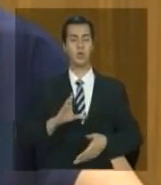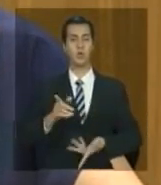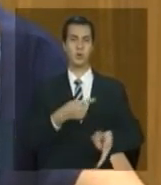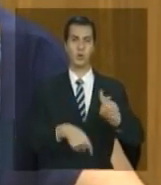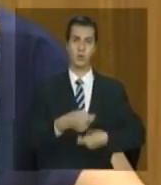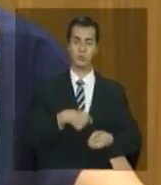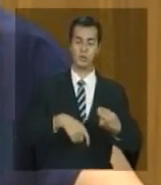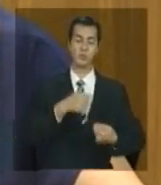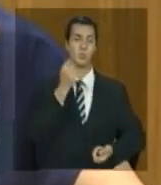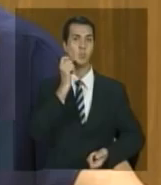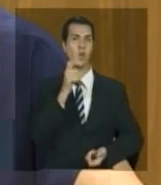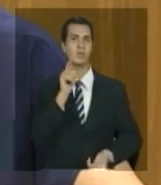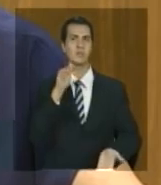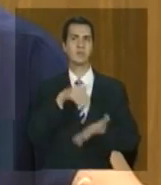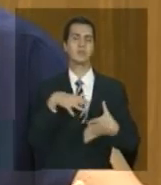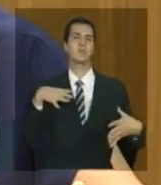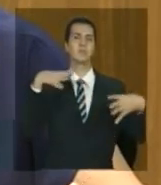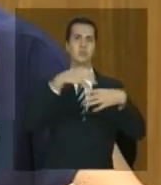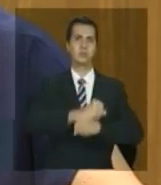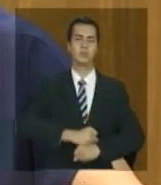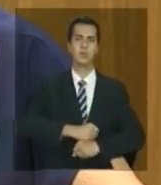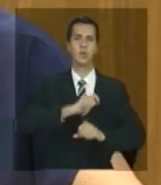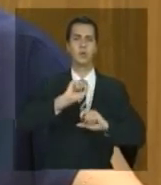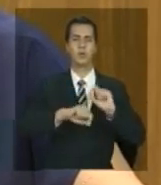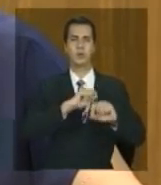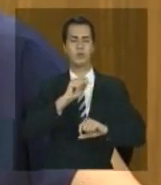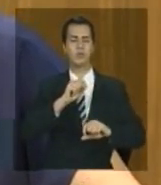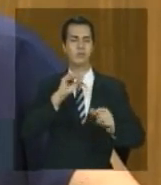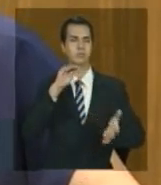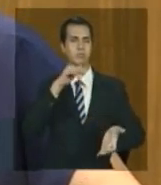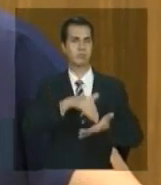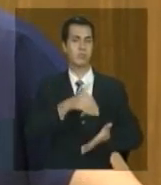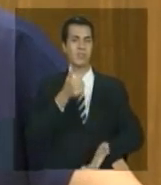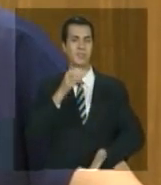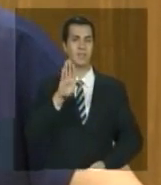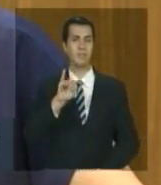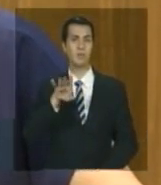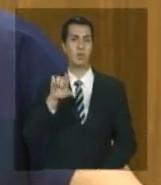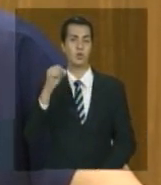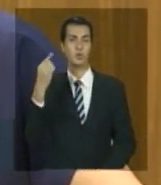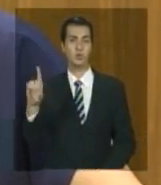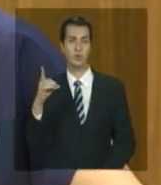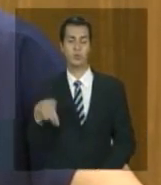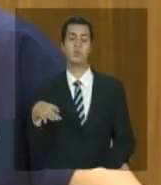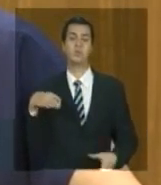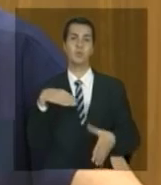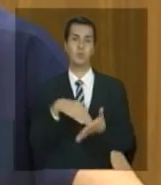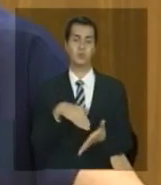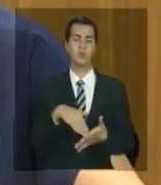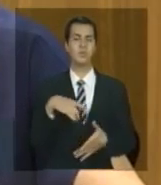quase atingiu em 2011 a meta que tínhamos estabelecido de 10 bilhões de dólares, chegamos a